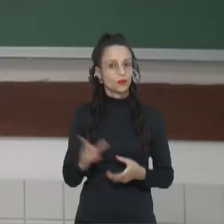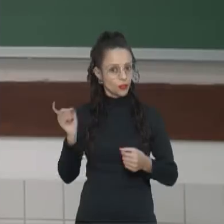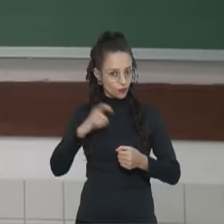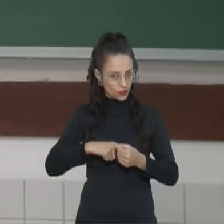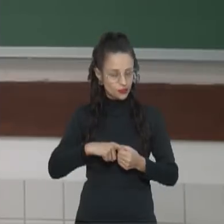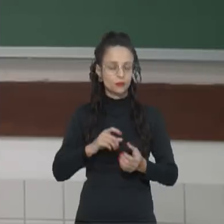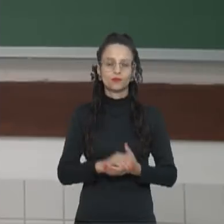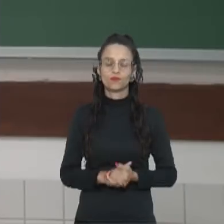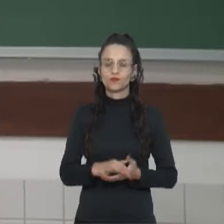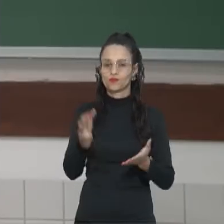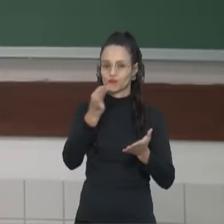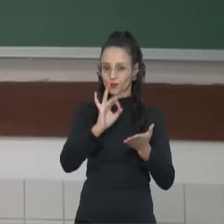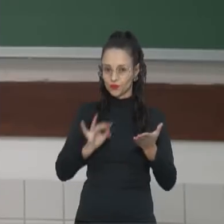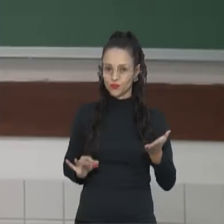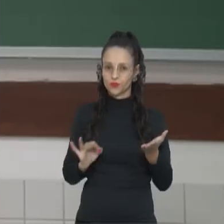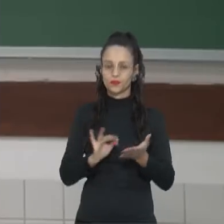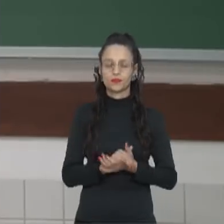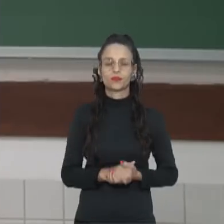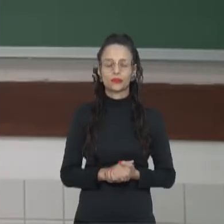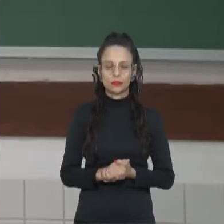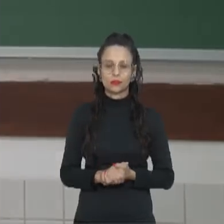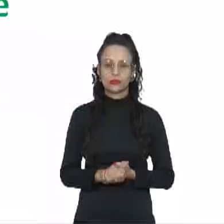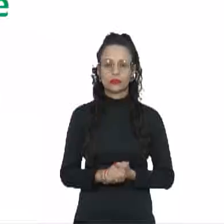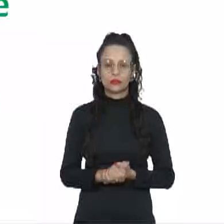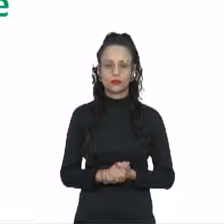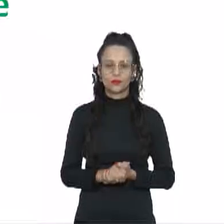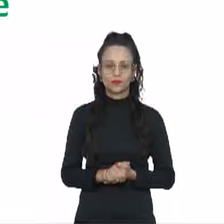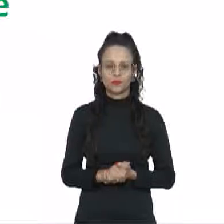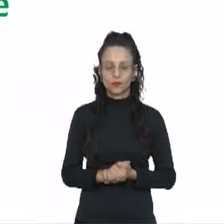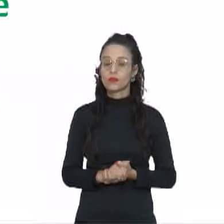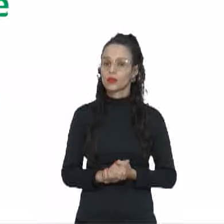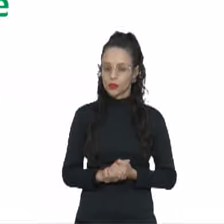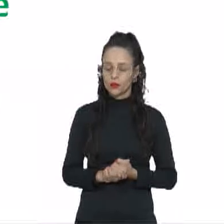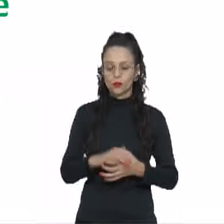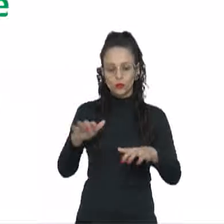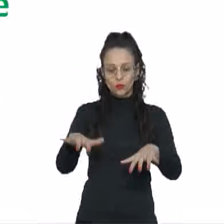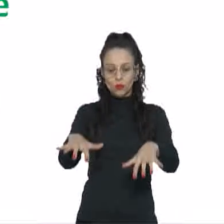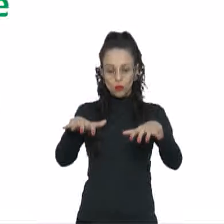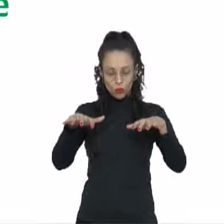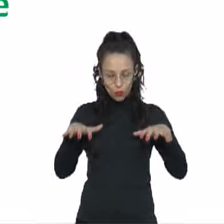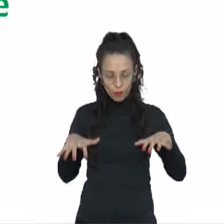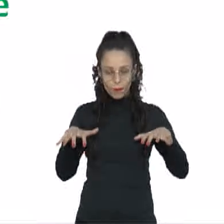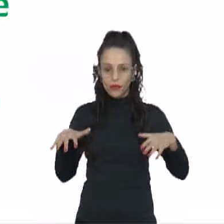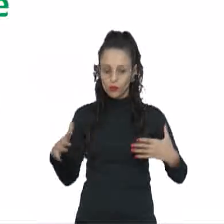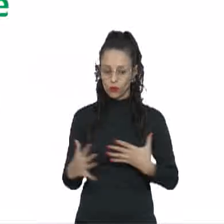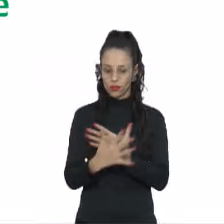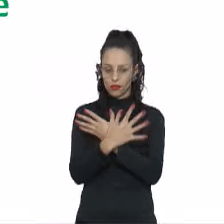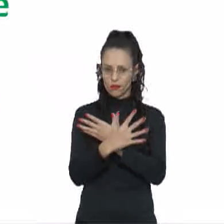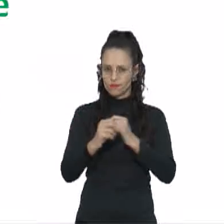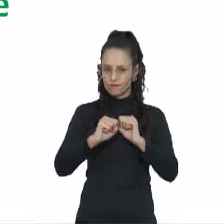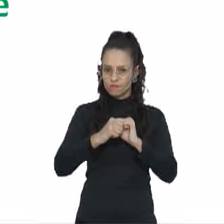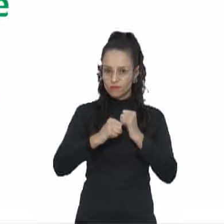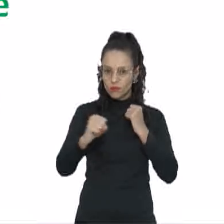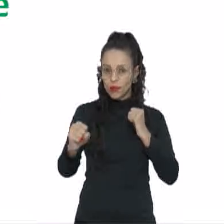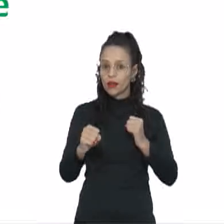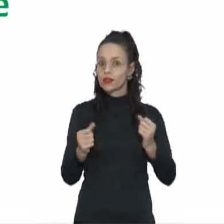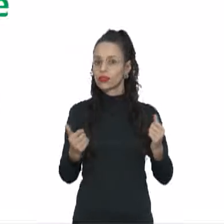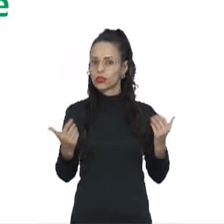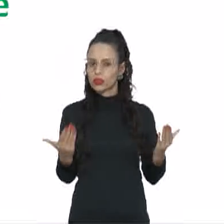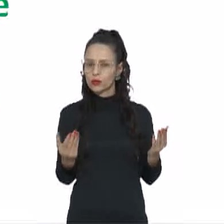Voltei. Vamos corrigir? Devido à extensão do Império Inca, para a cobrança de tributos e comércio, os caminhos incas,